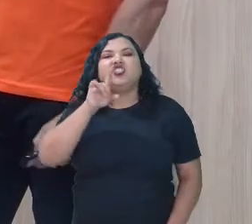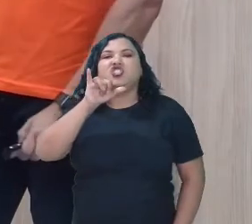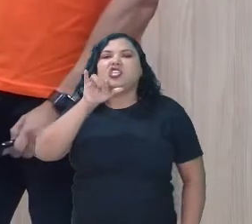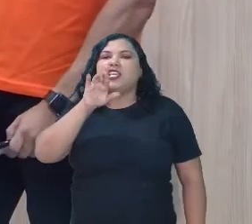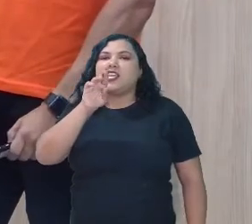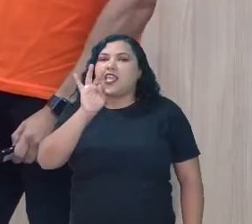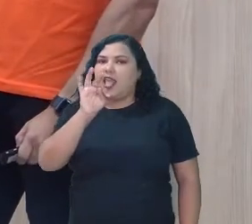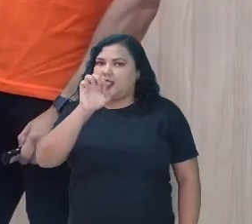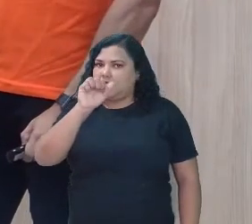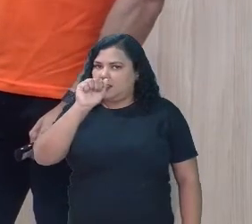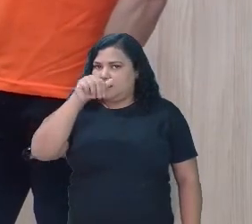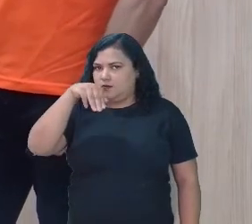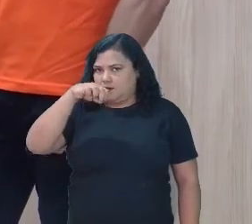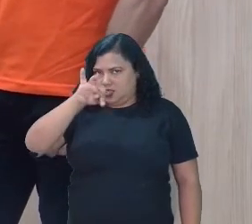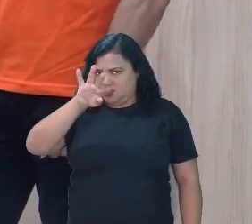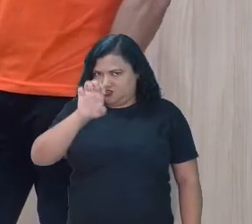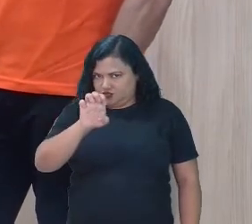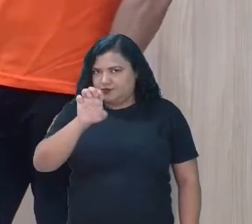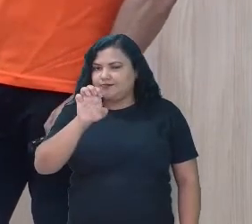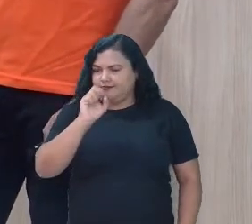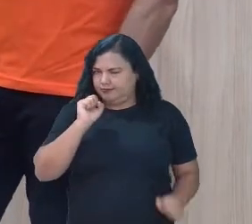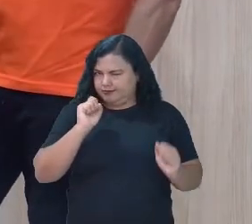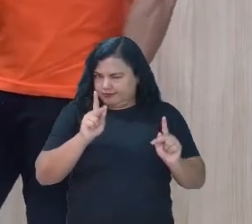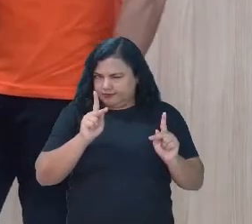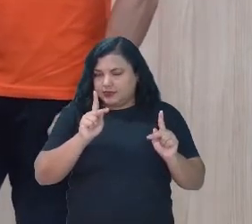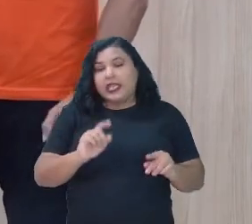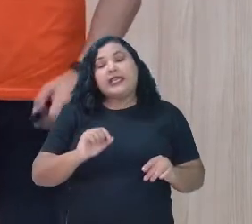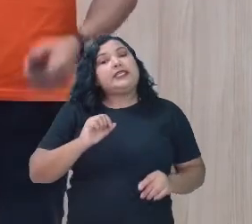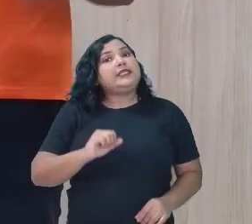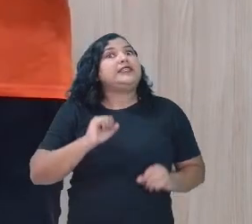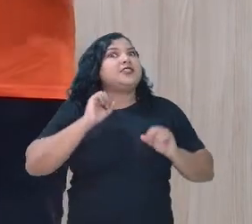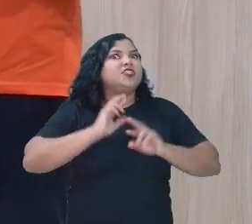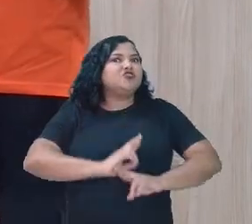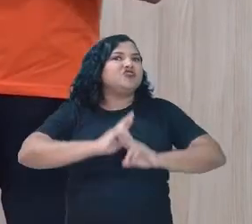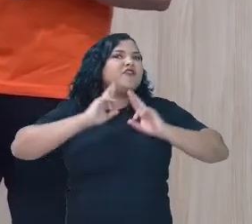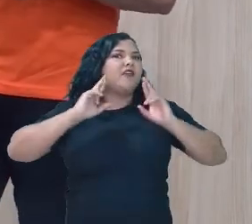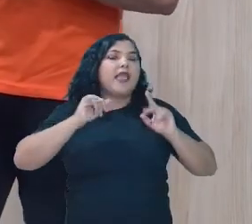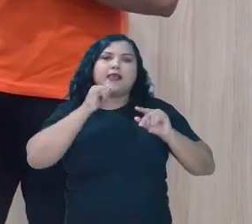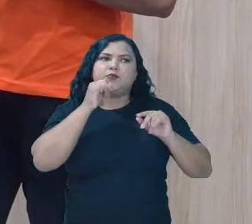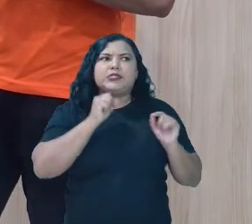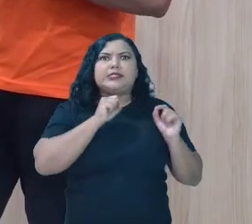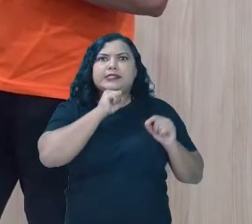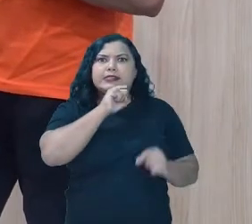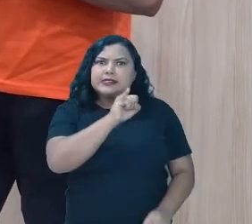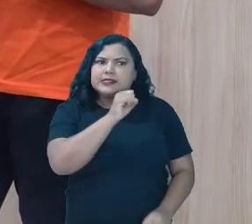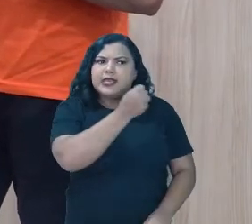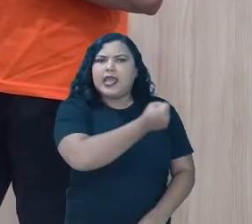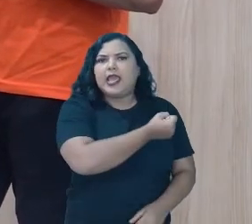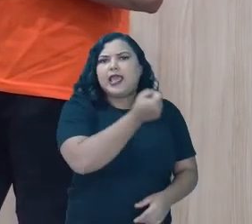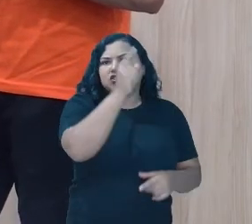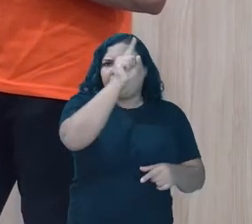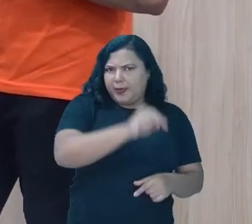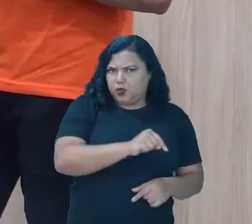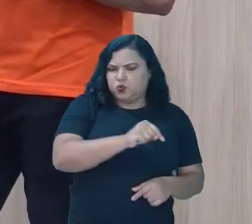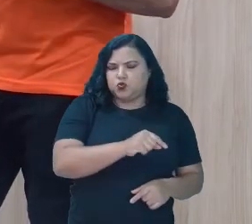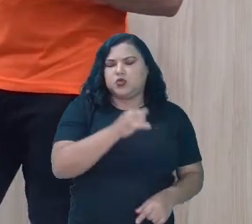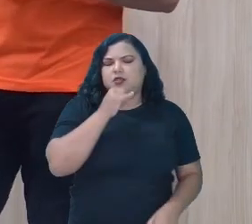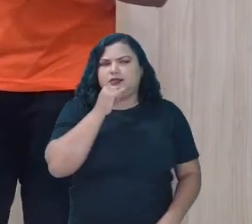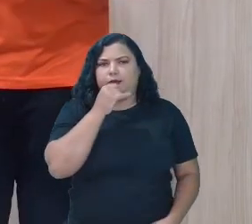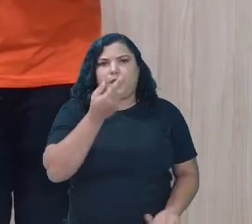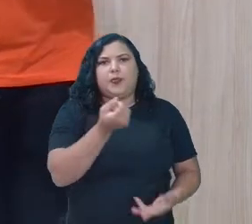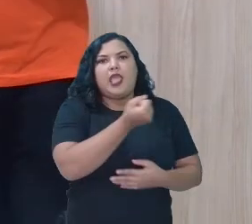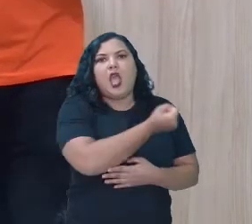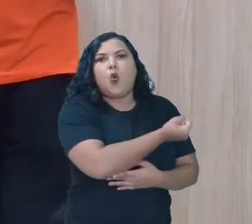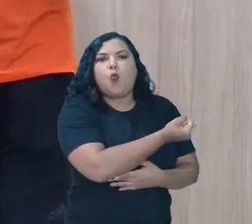grandezas diretamente proporcionais. Mesma coisa se eu faço a diminuição dessas grandezas, certo? Se eu